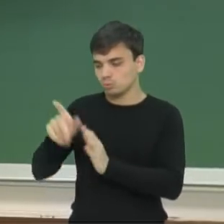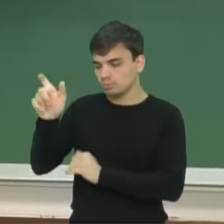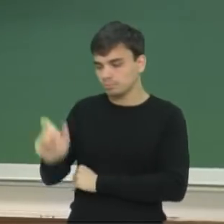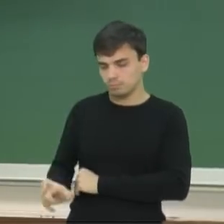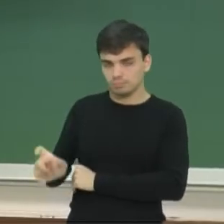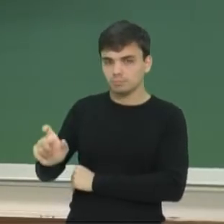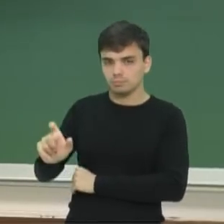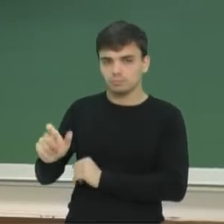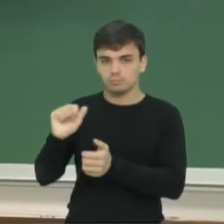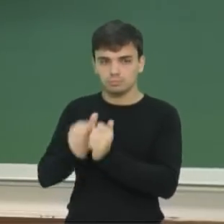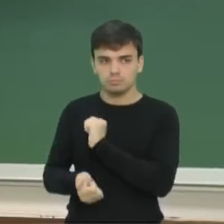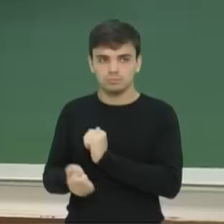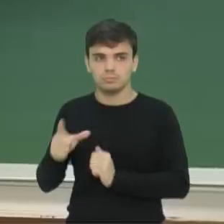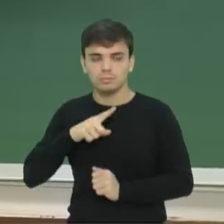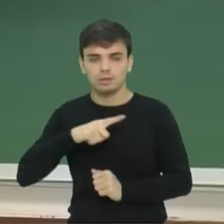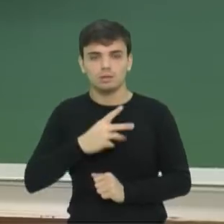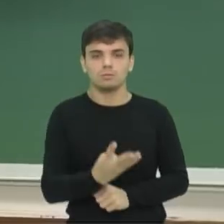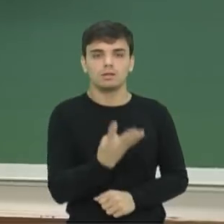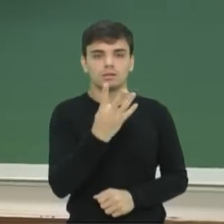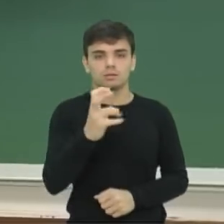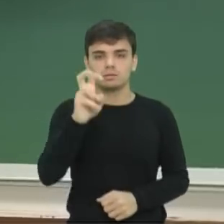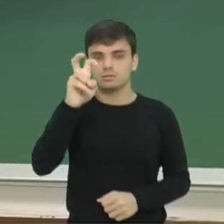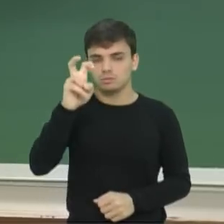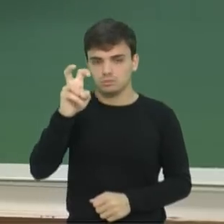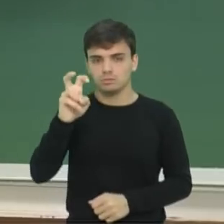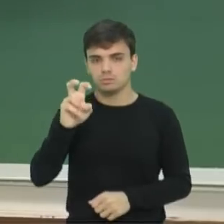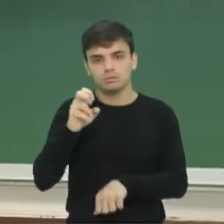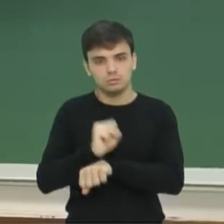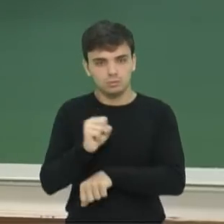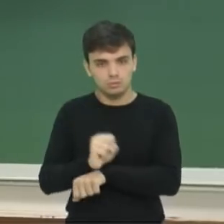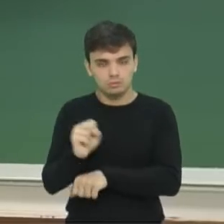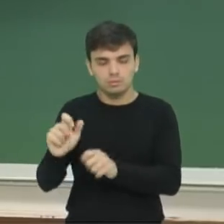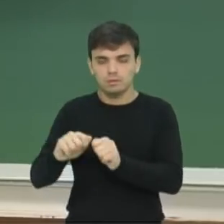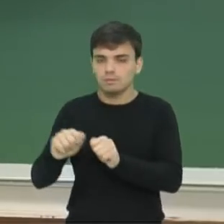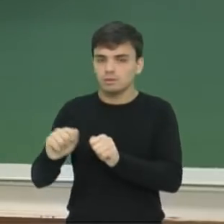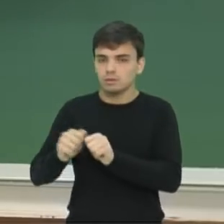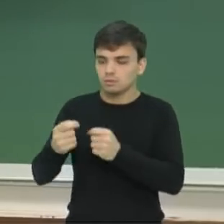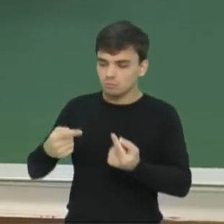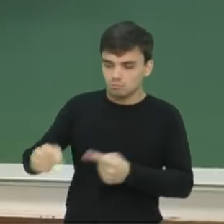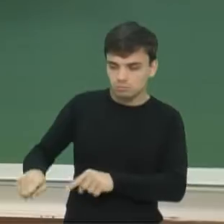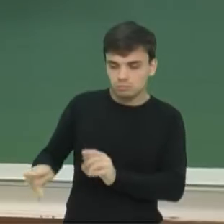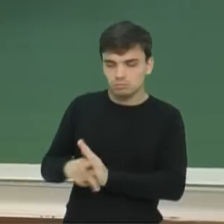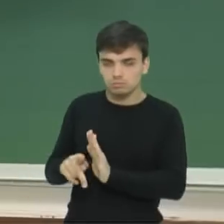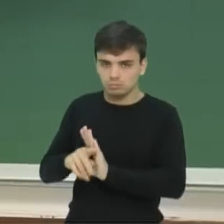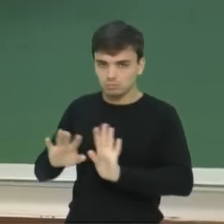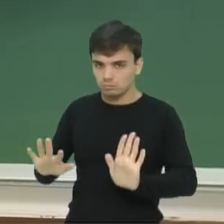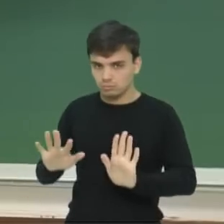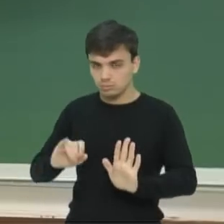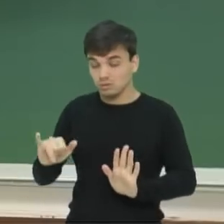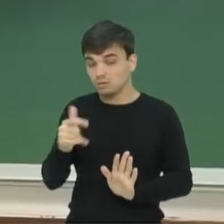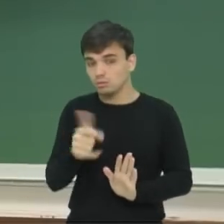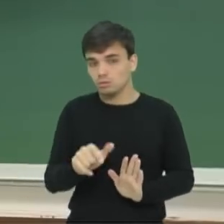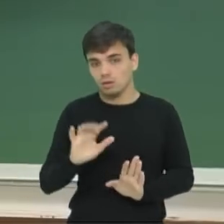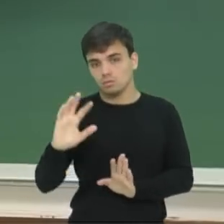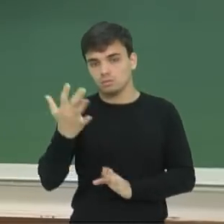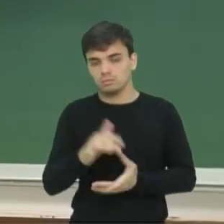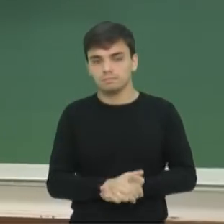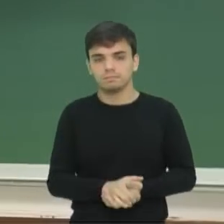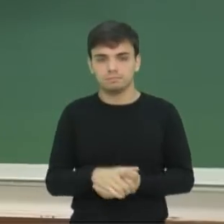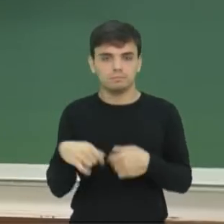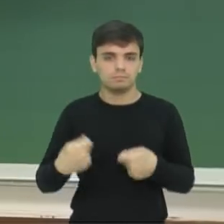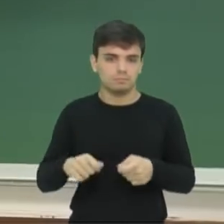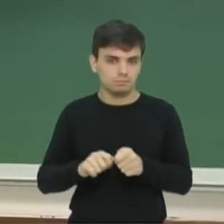eu tenho 45 segundos para tentar a pegada e fazer um ataque ao meu adversário. Caso também não ocorra isso, esteja